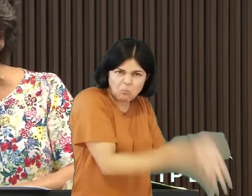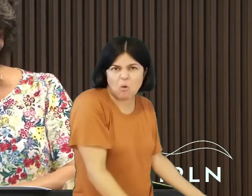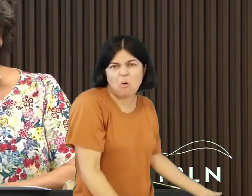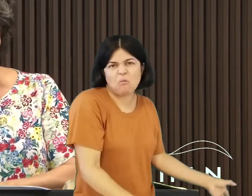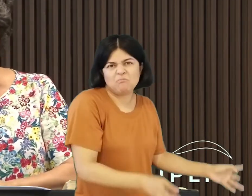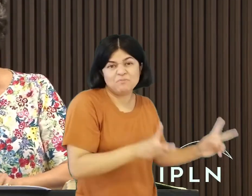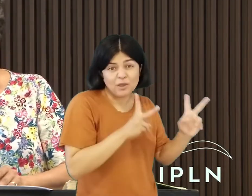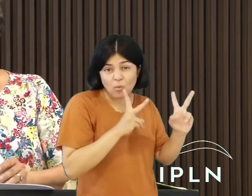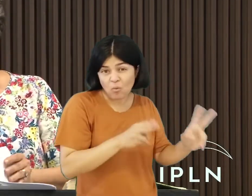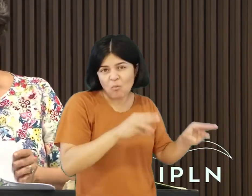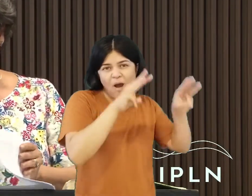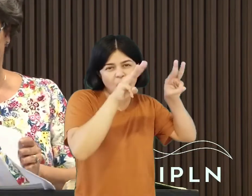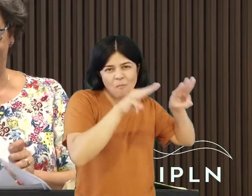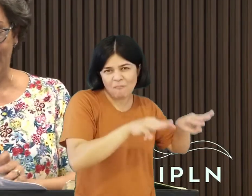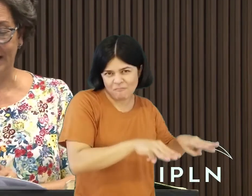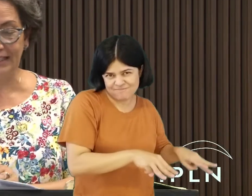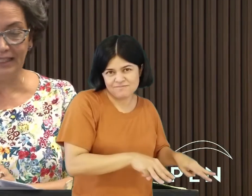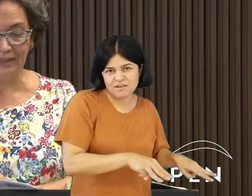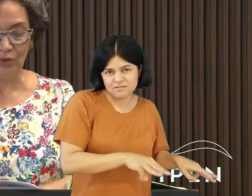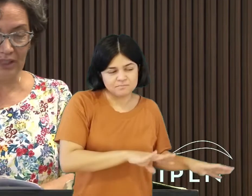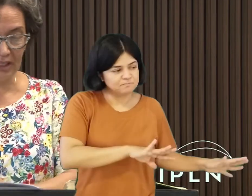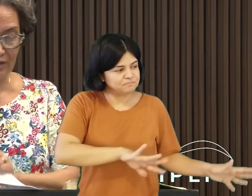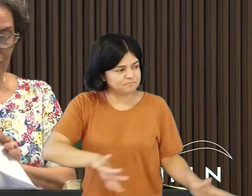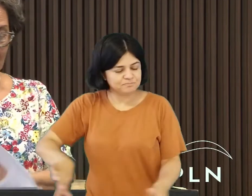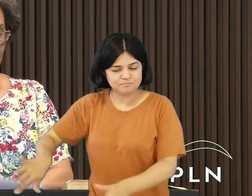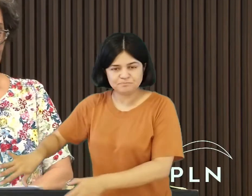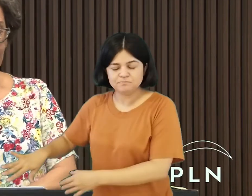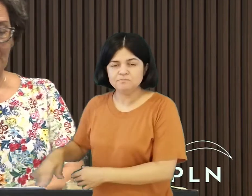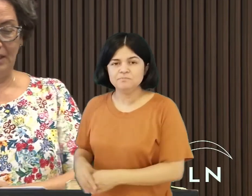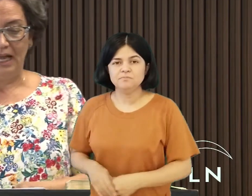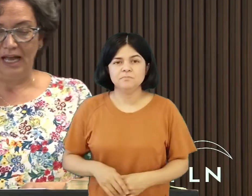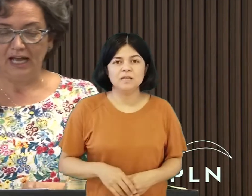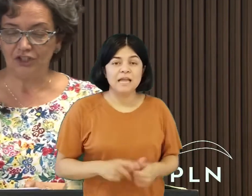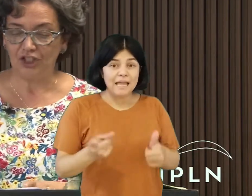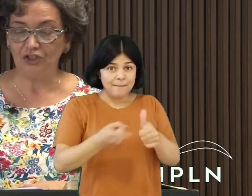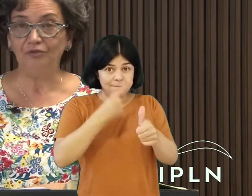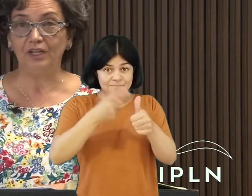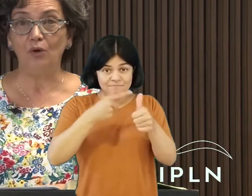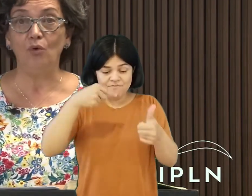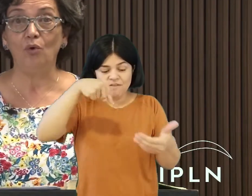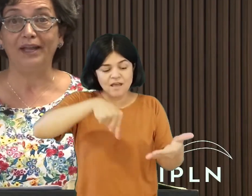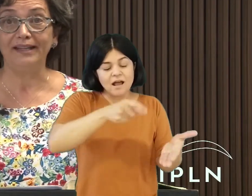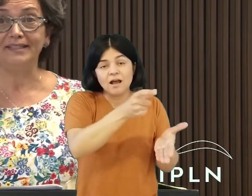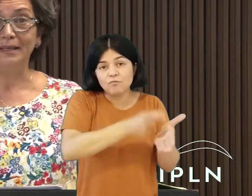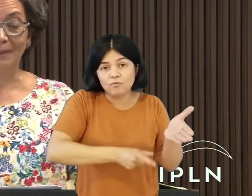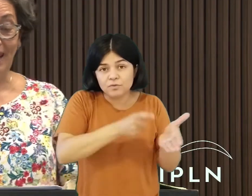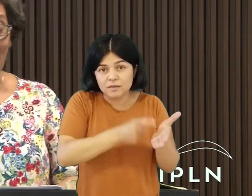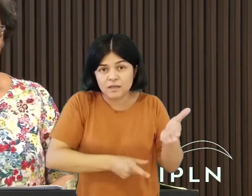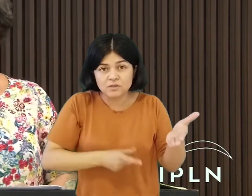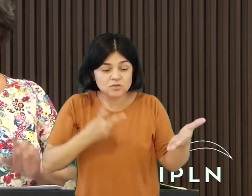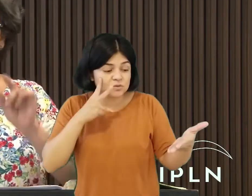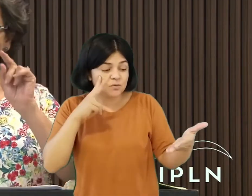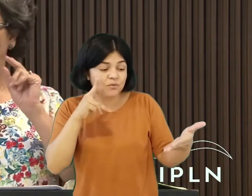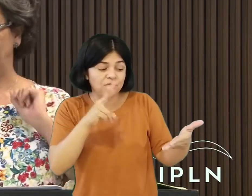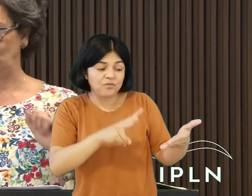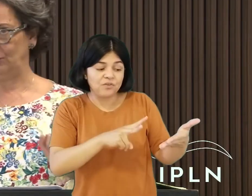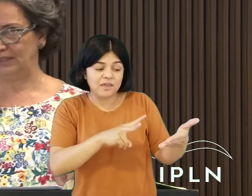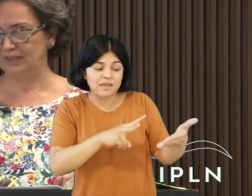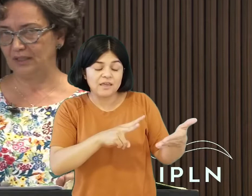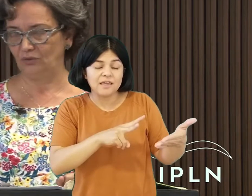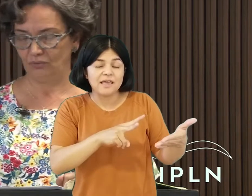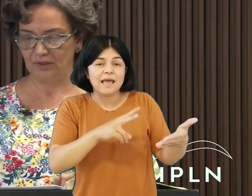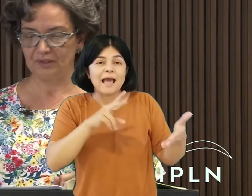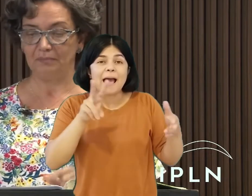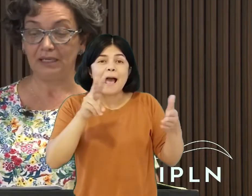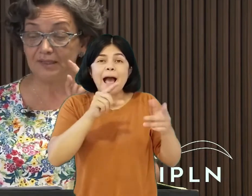Pela primeira vez, aqui no texto, a gente vê a ocorrência da palavra sábado